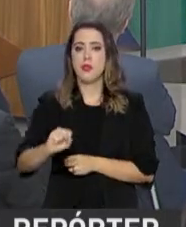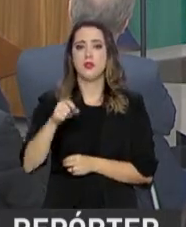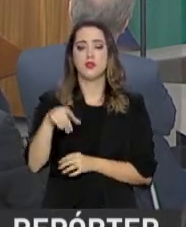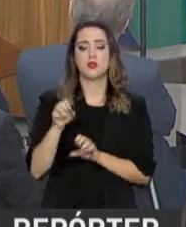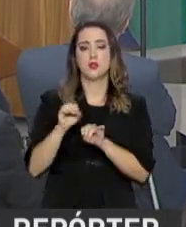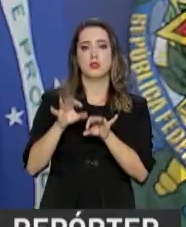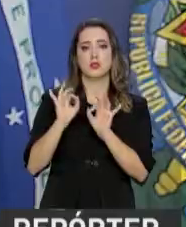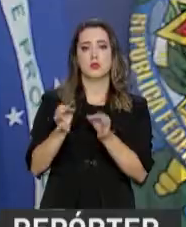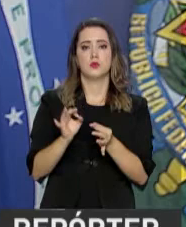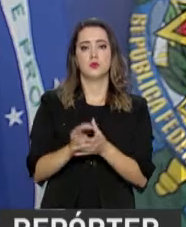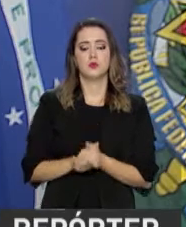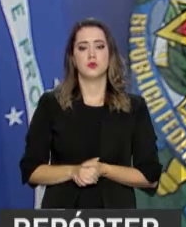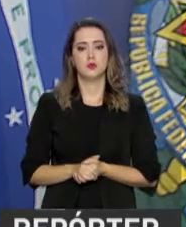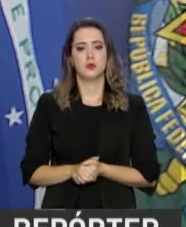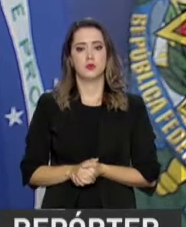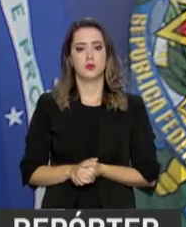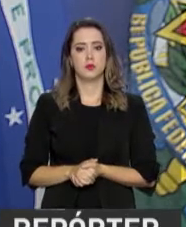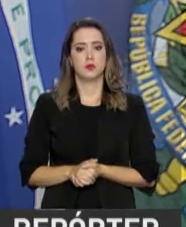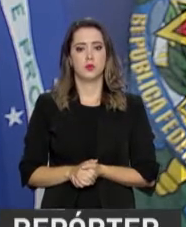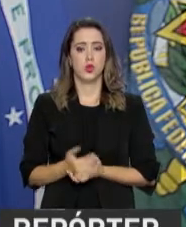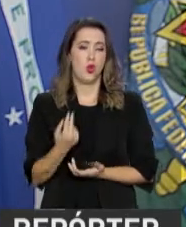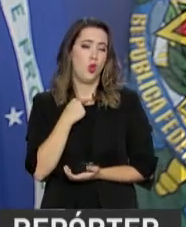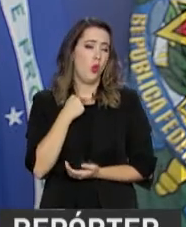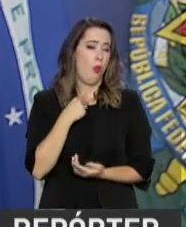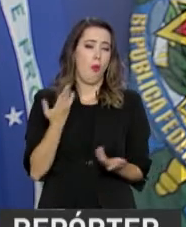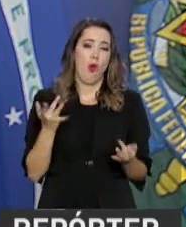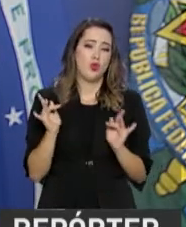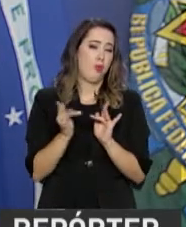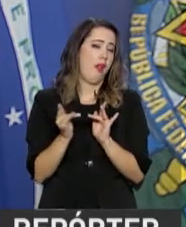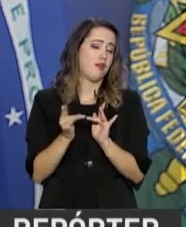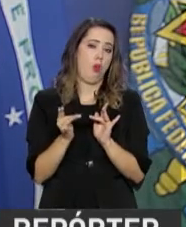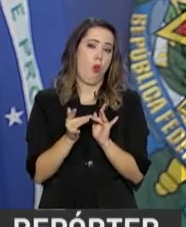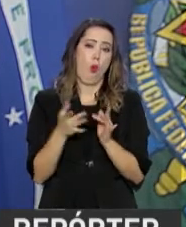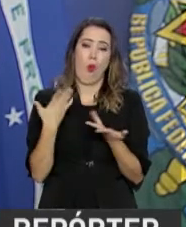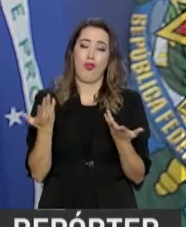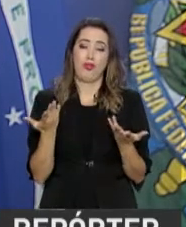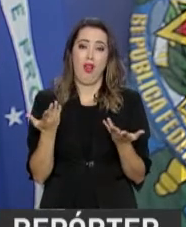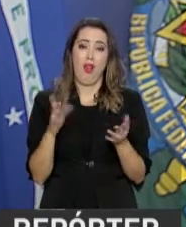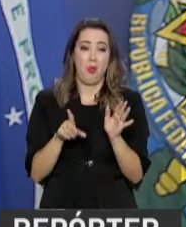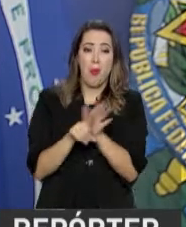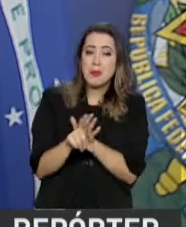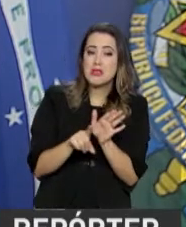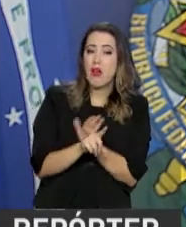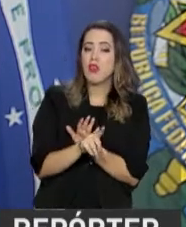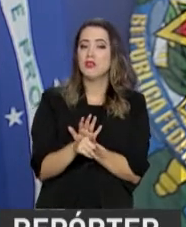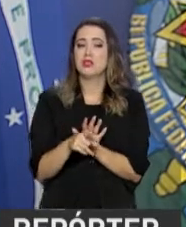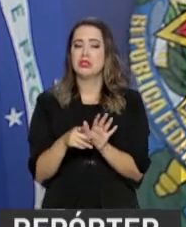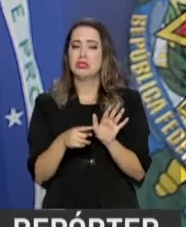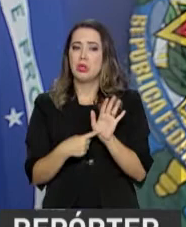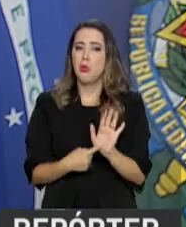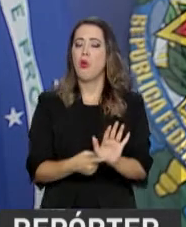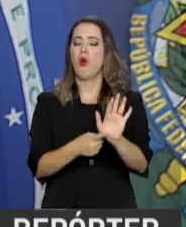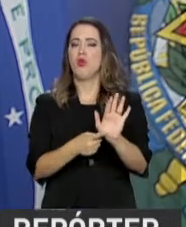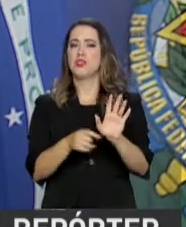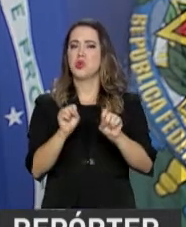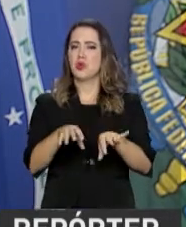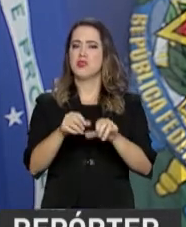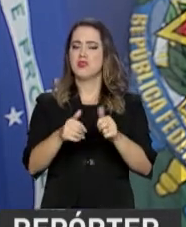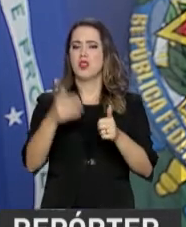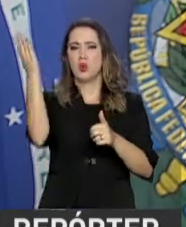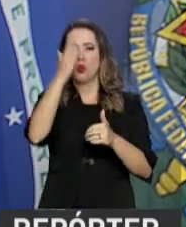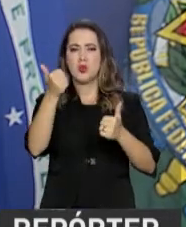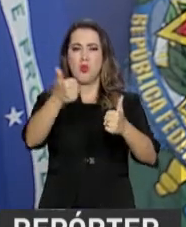de qualidade nós estamos aceitando mais os índices que persistem na verdade há muitos anos na educação brasileira